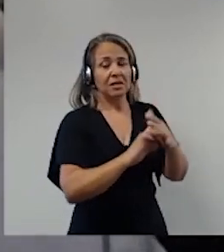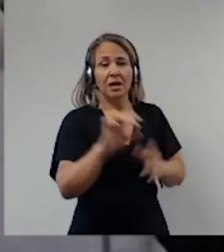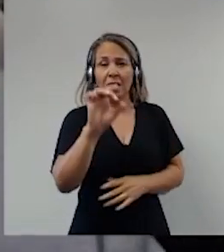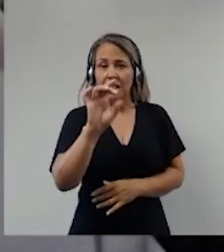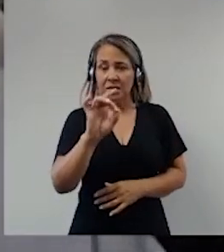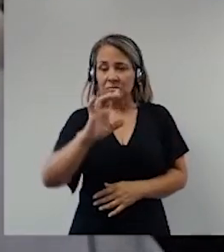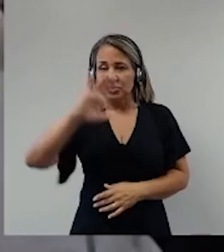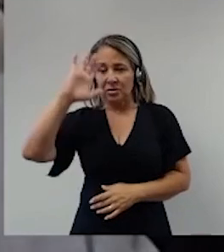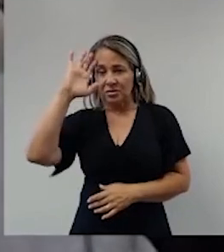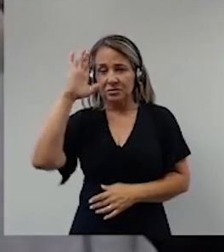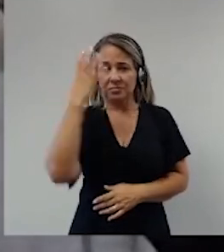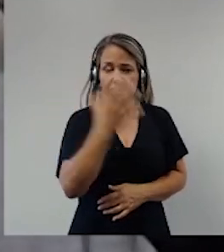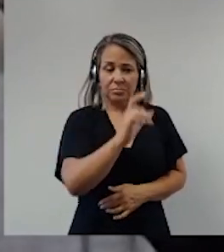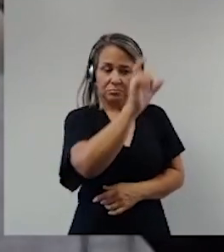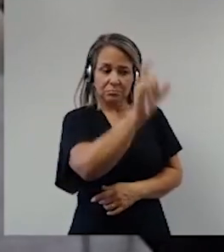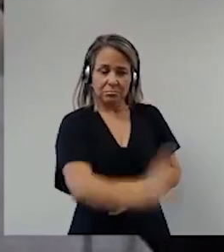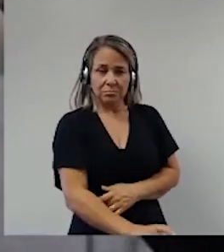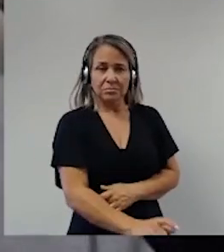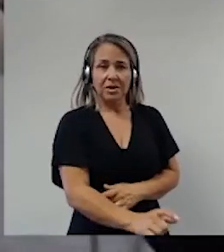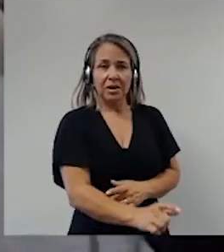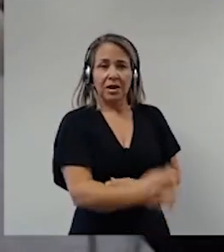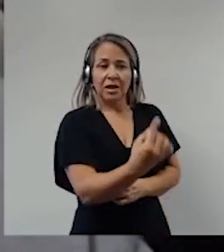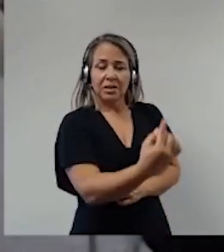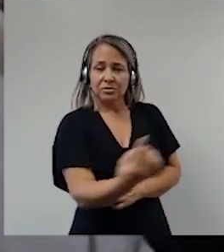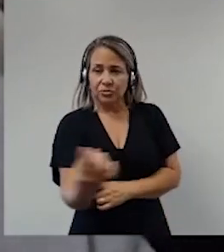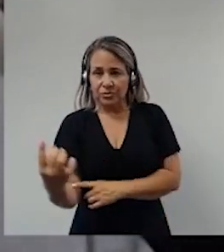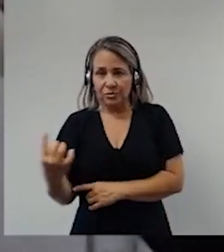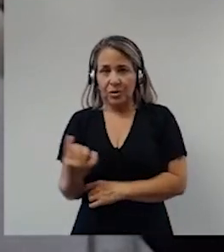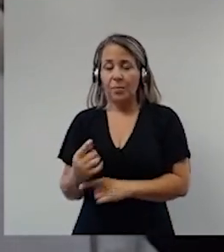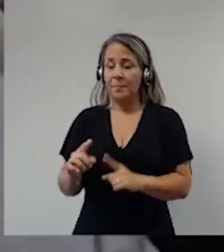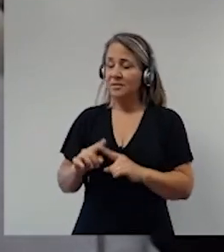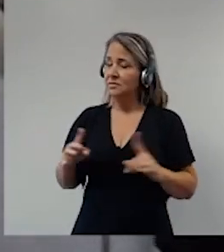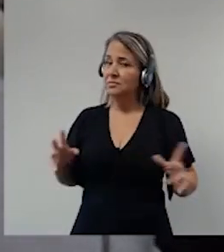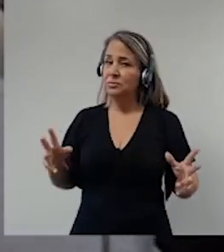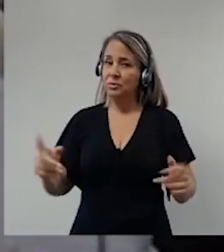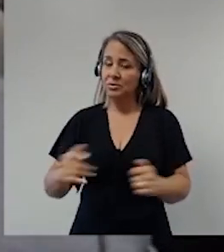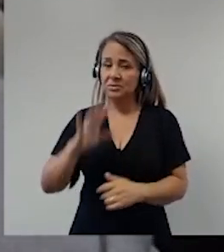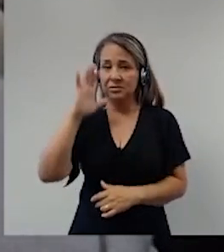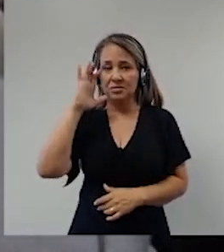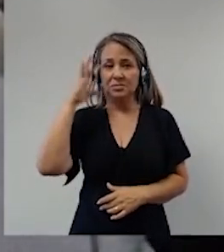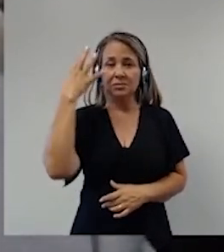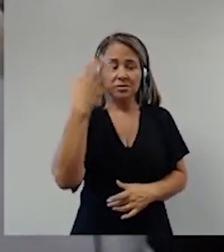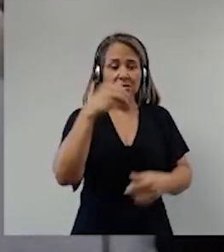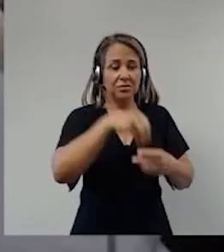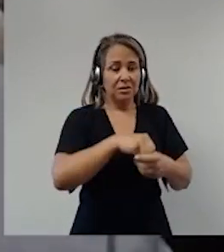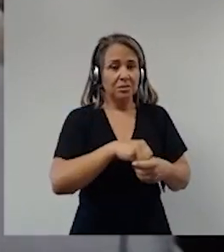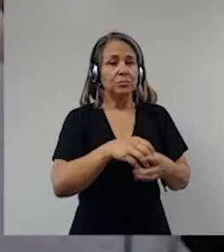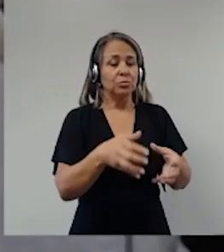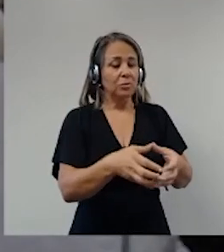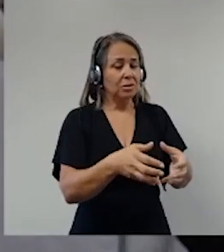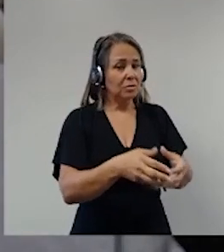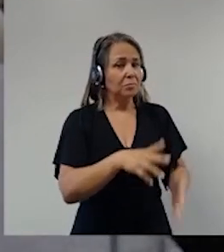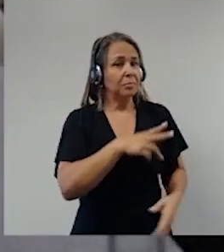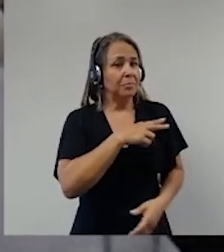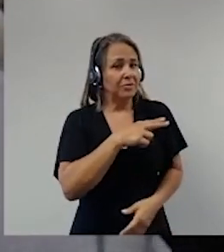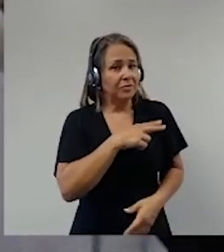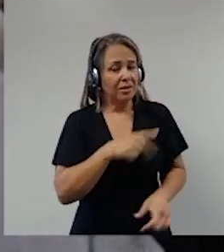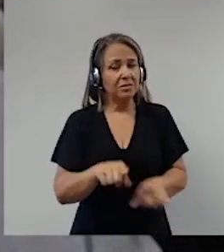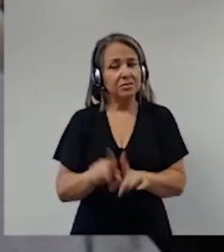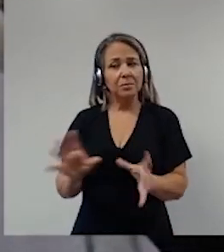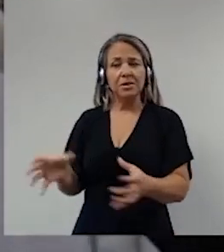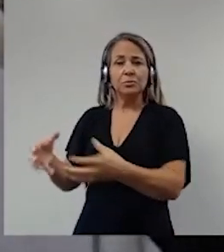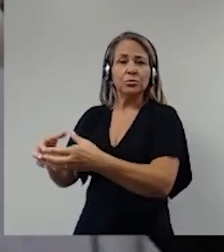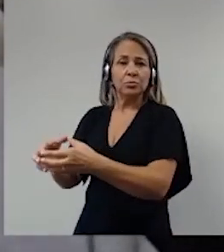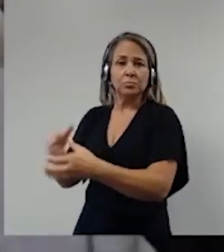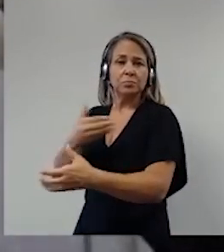as decisões individuais sem repercussão coletiva, mas as decisões no campo privado com repercussão coletiva.